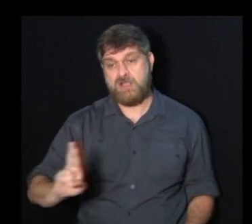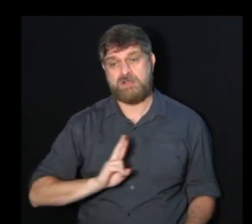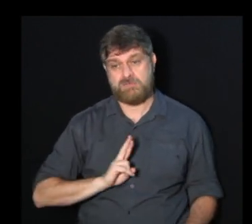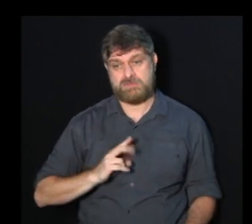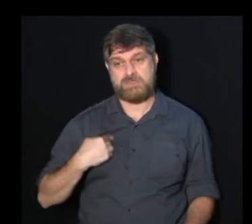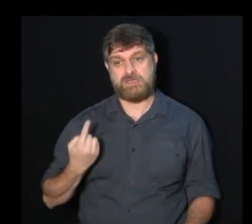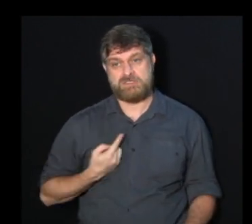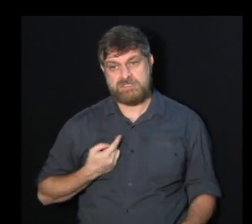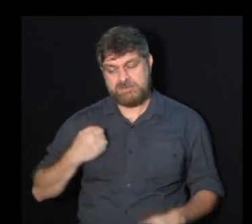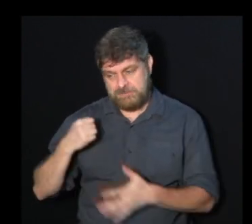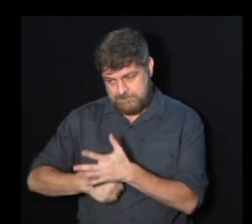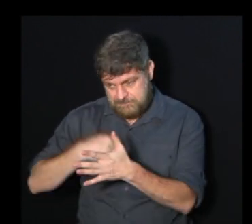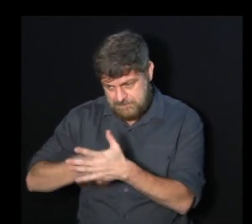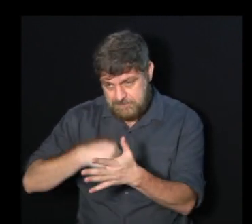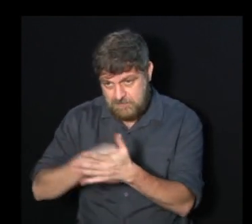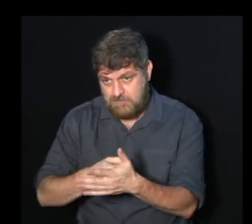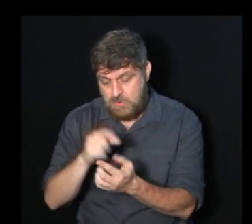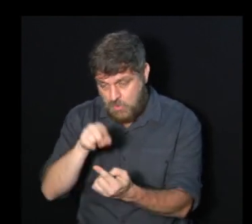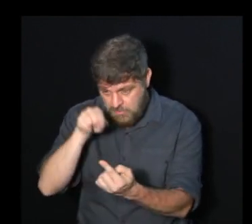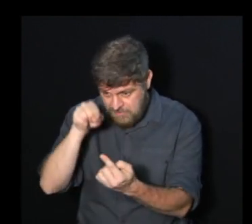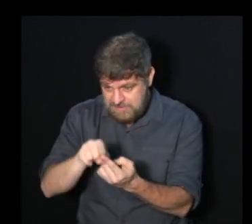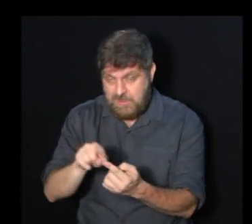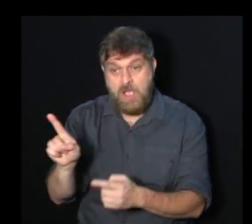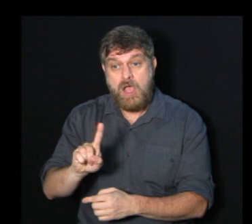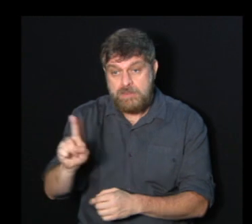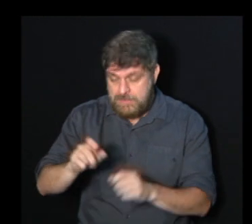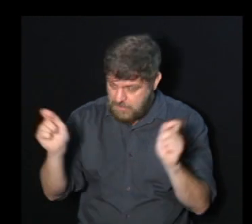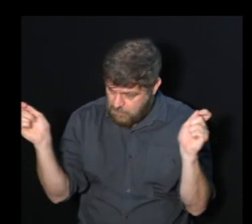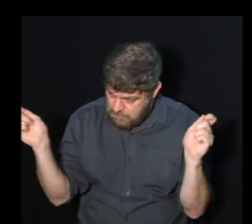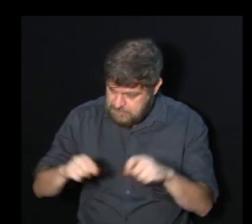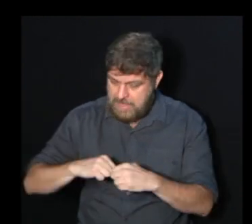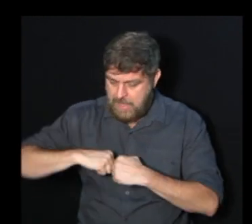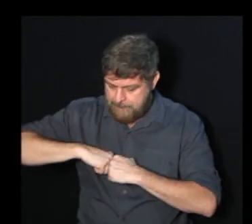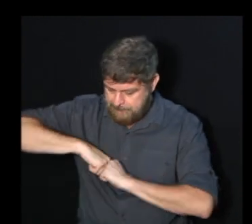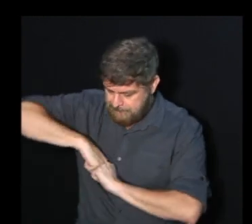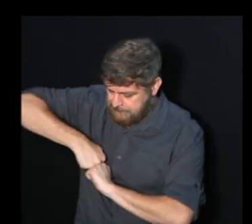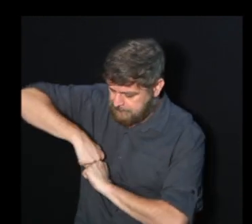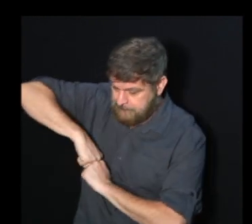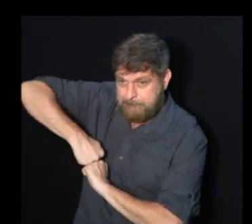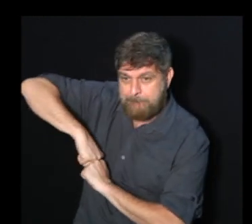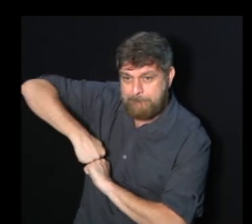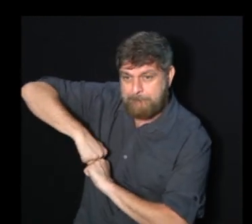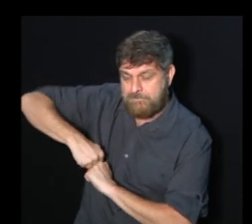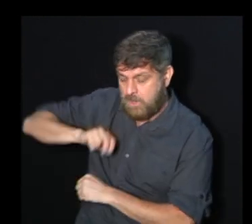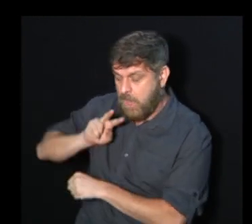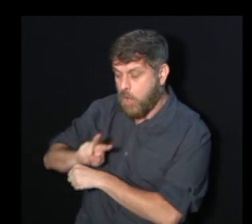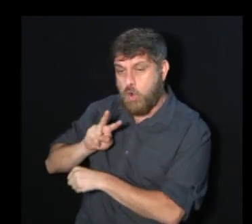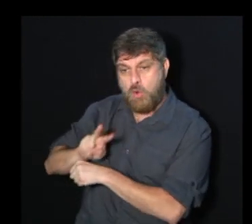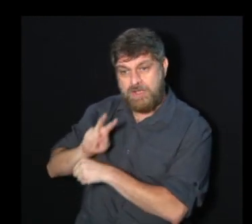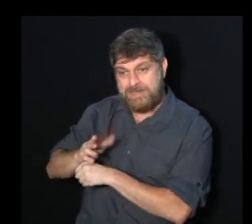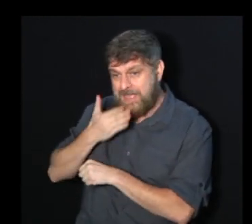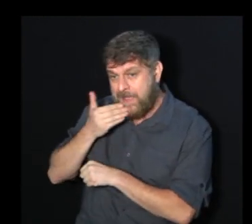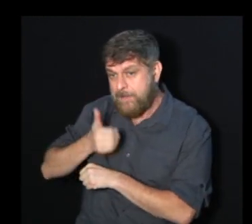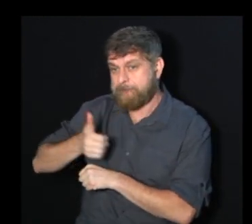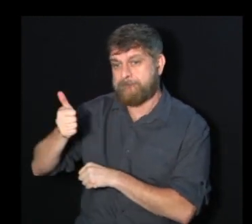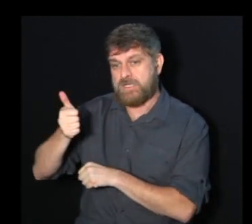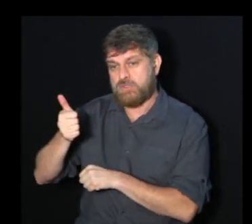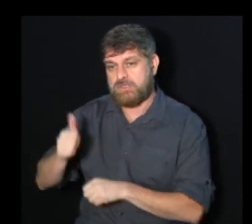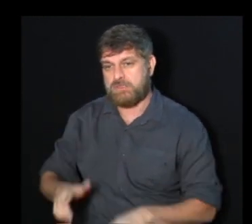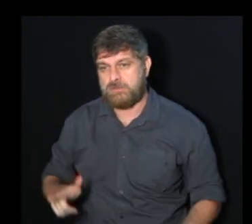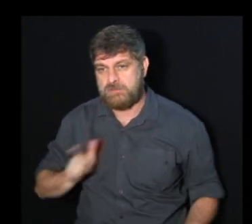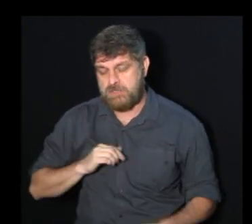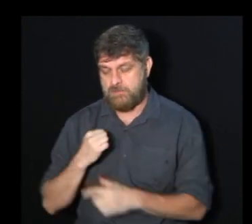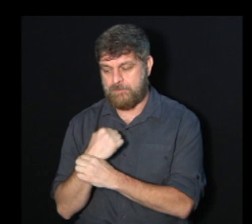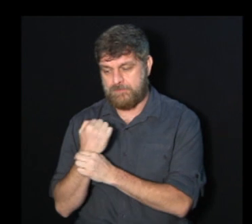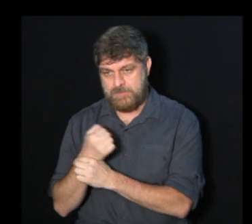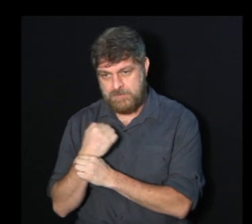aqui brigando justamente para dizer que não, que sua artrose tem como estabilizar e tem como a